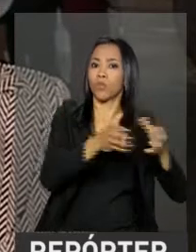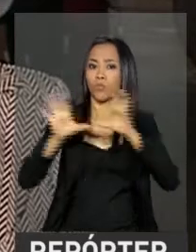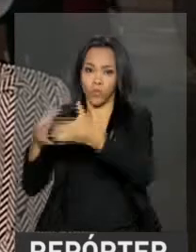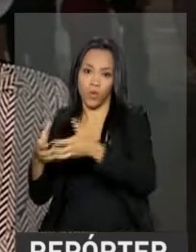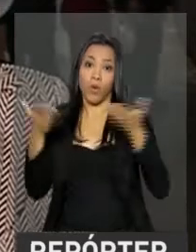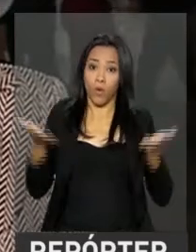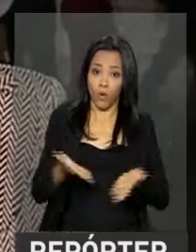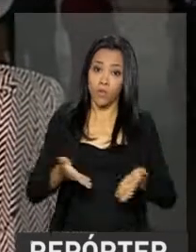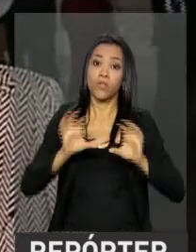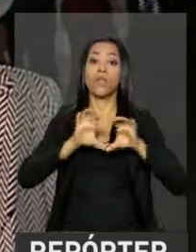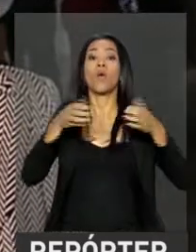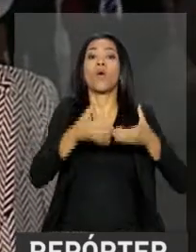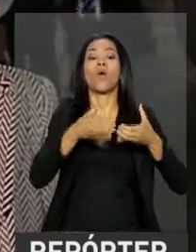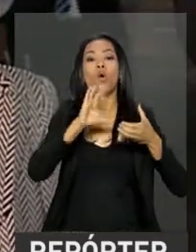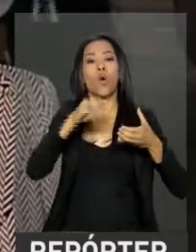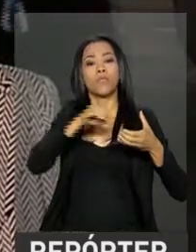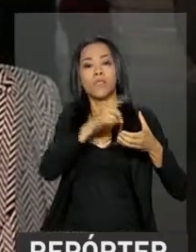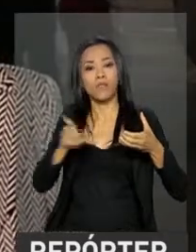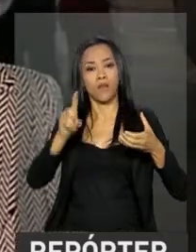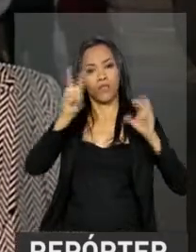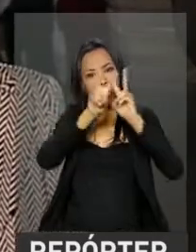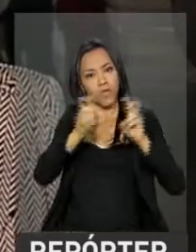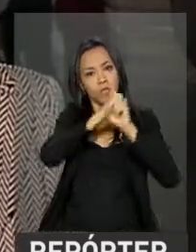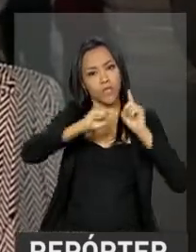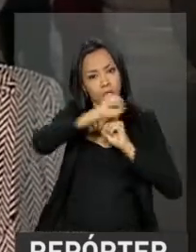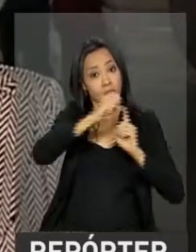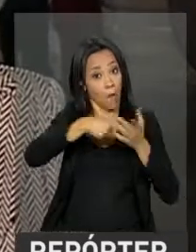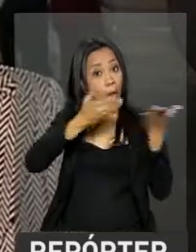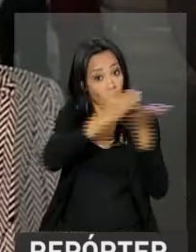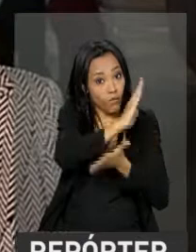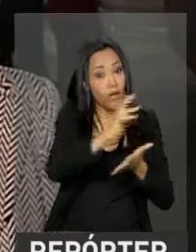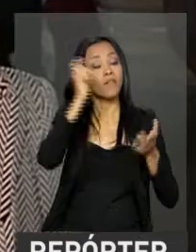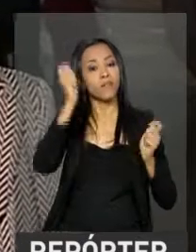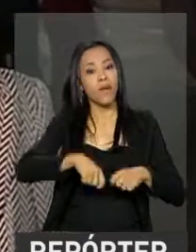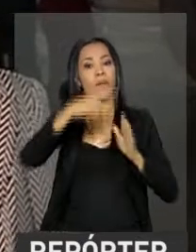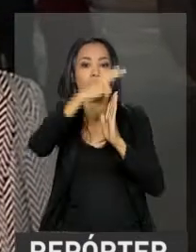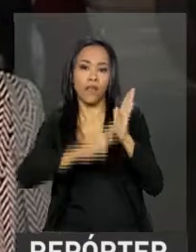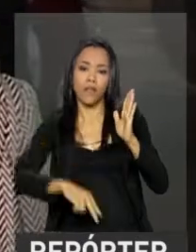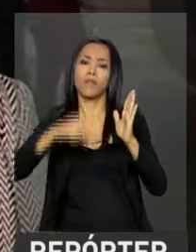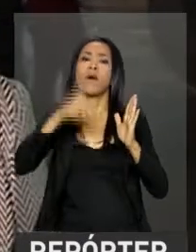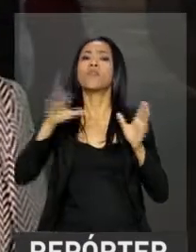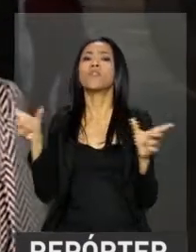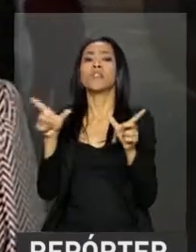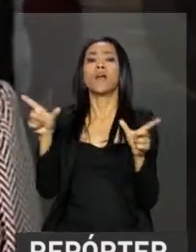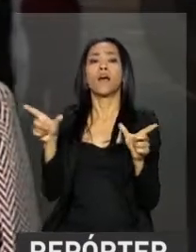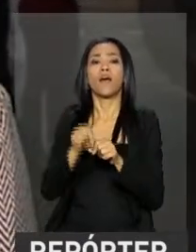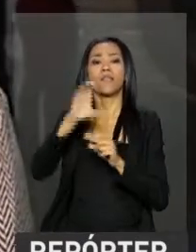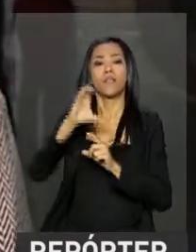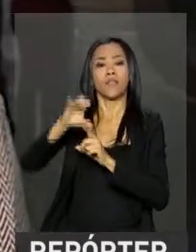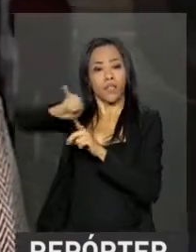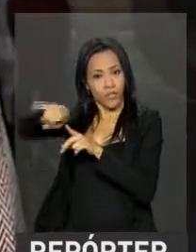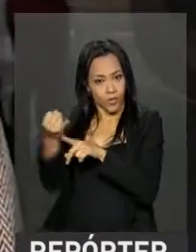aqui na comissão de assuntos sociais se aprovado poderá ser lido na quarta feira na ccj comissão de constituição